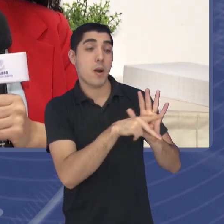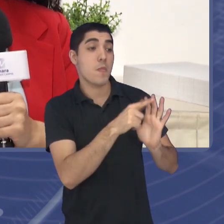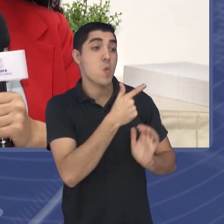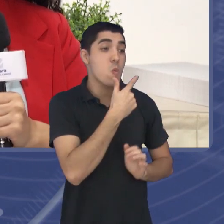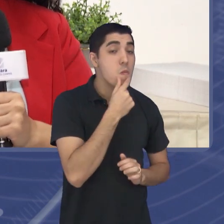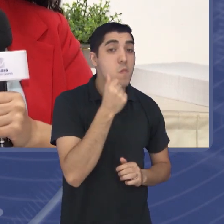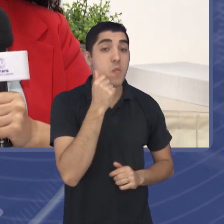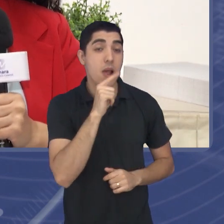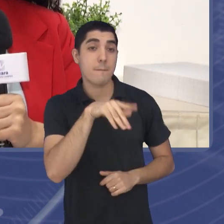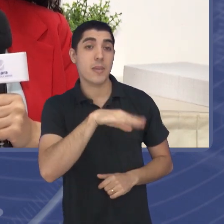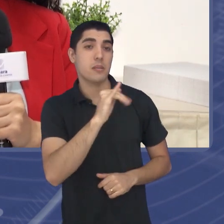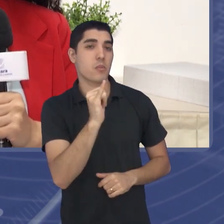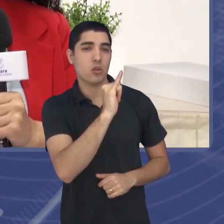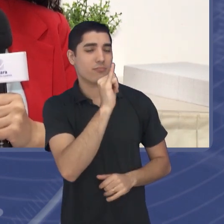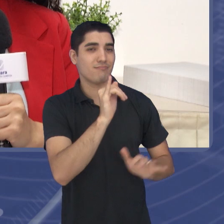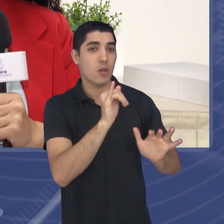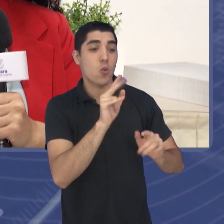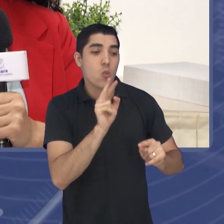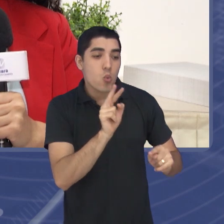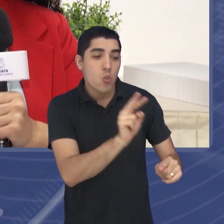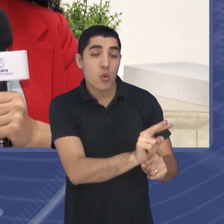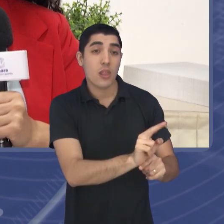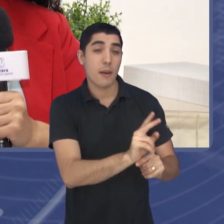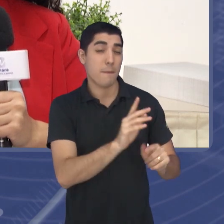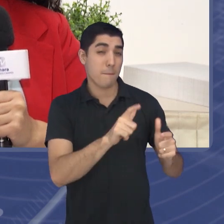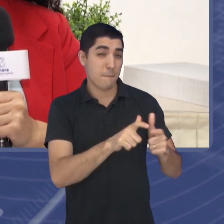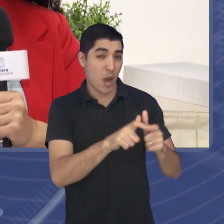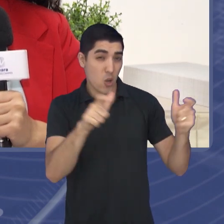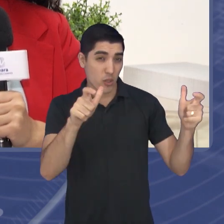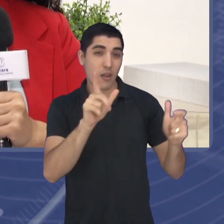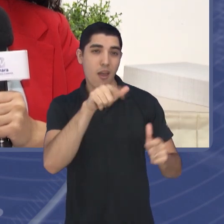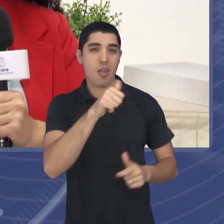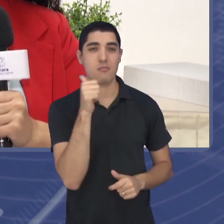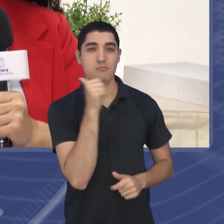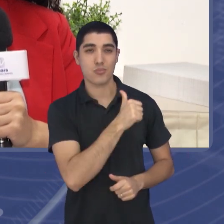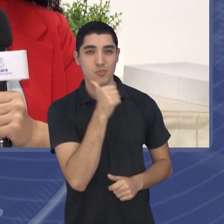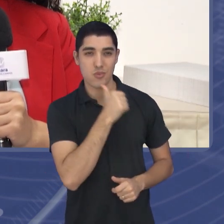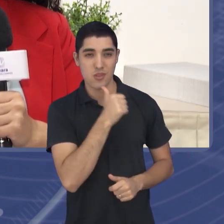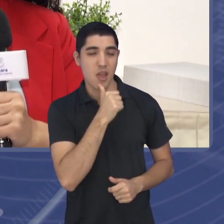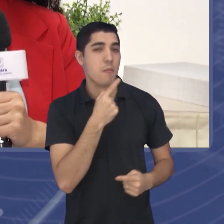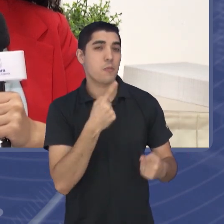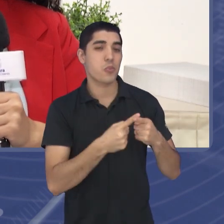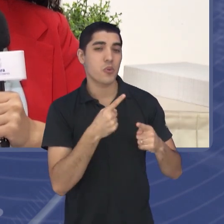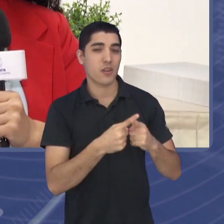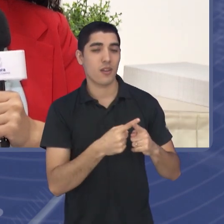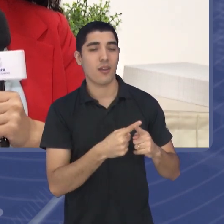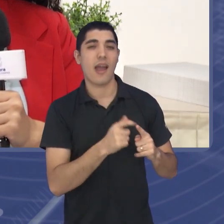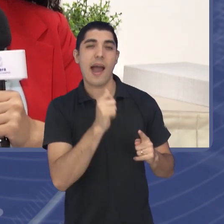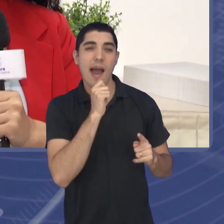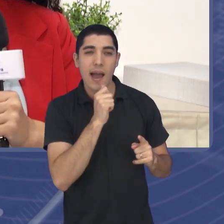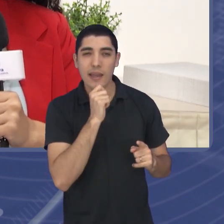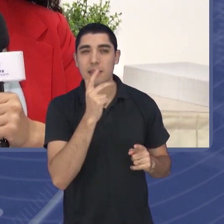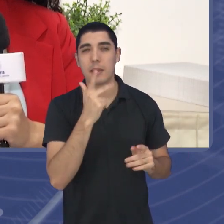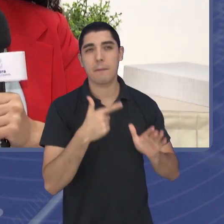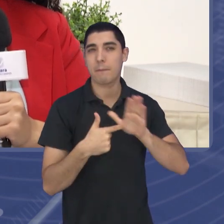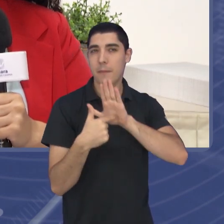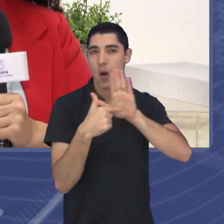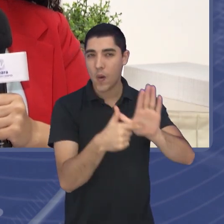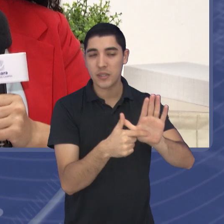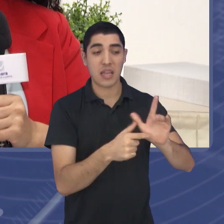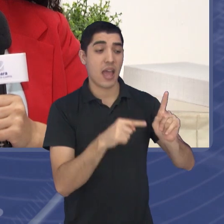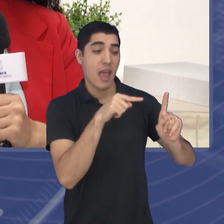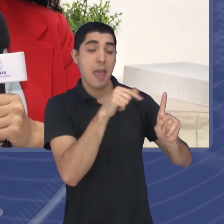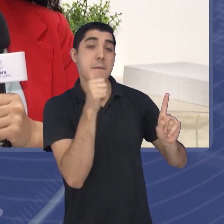papel de cuidar é associado à mulher com a justificativa, aquela justificativa arcaica ainda, né, de que os instintos